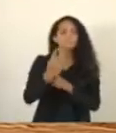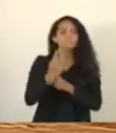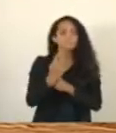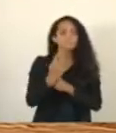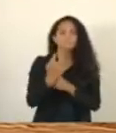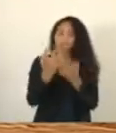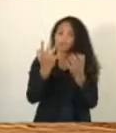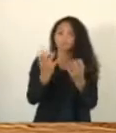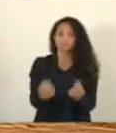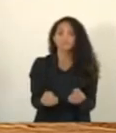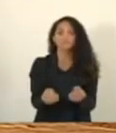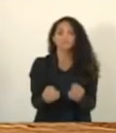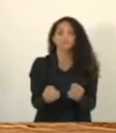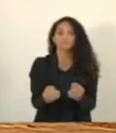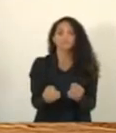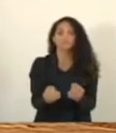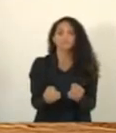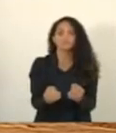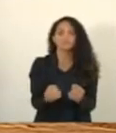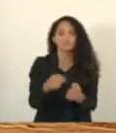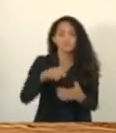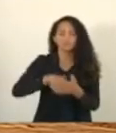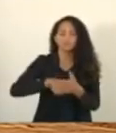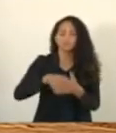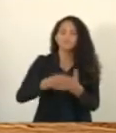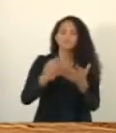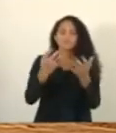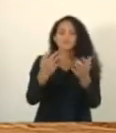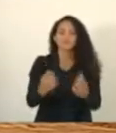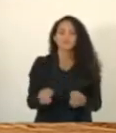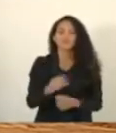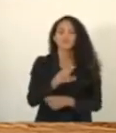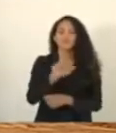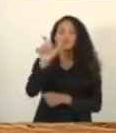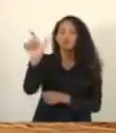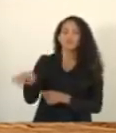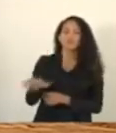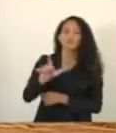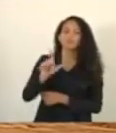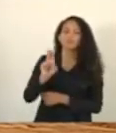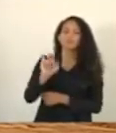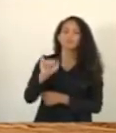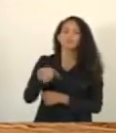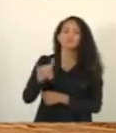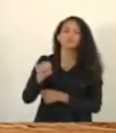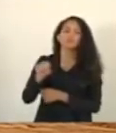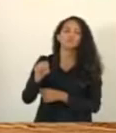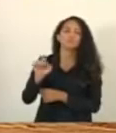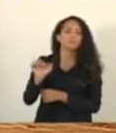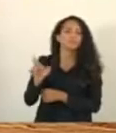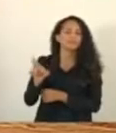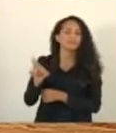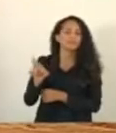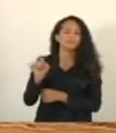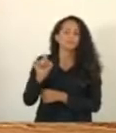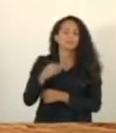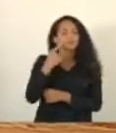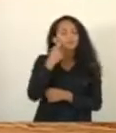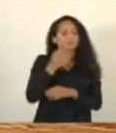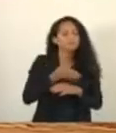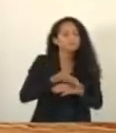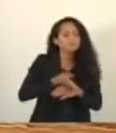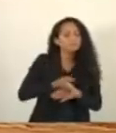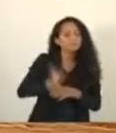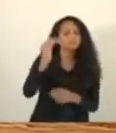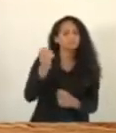aceitei essa luta, que foi do Lindomar Berti. E eu passei por esse trecho e eu vi